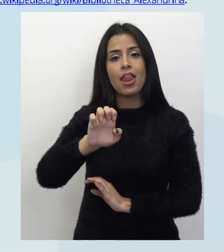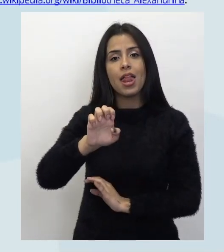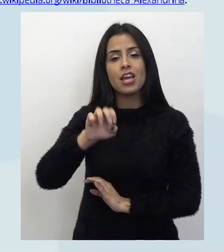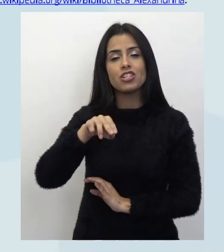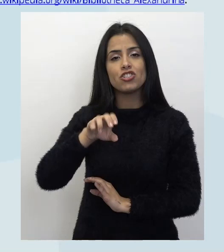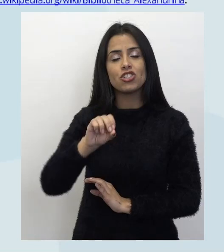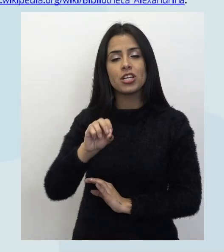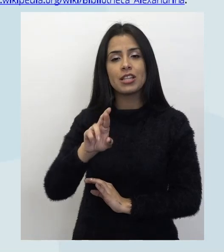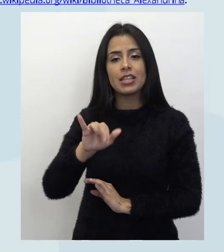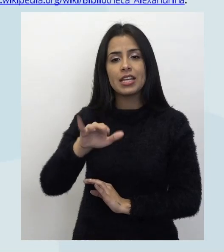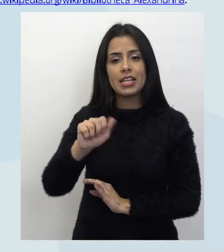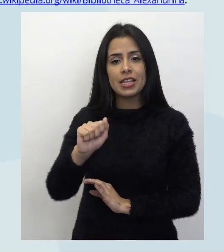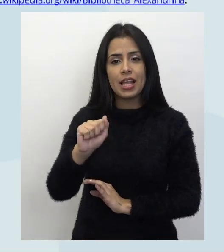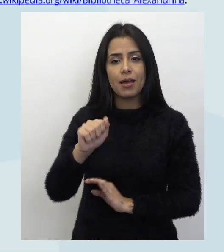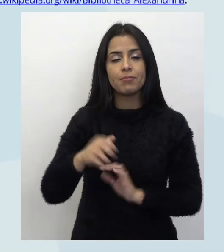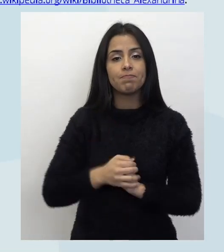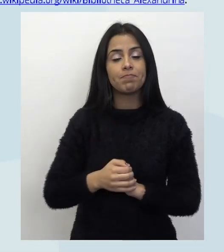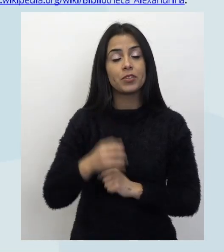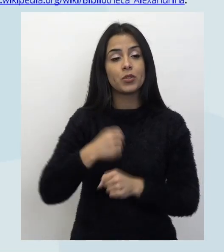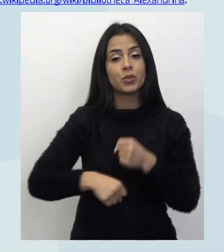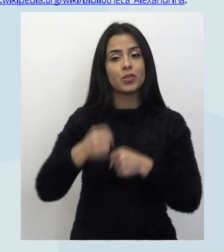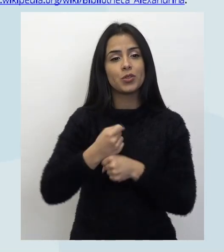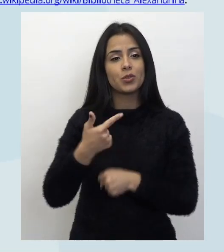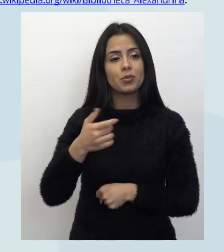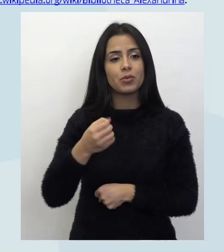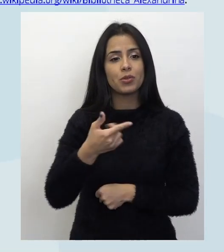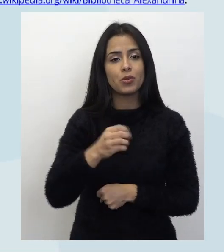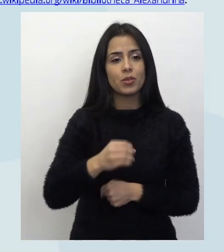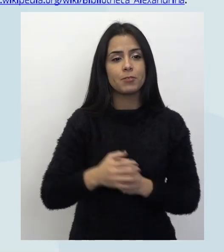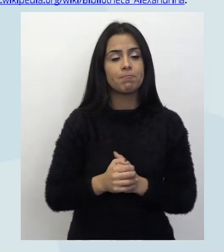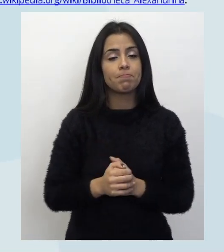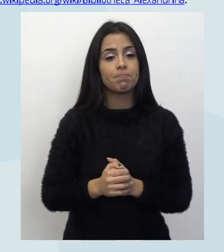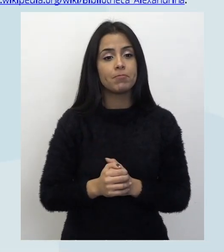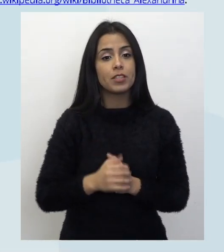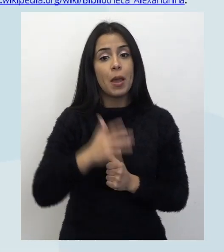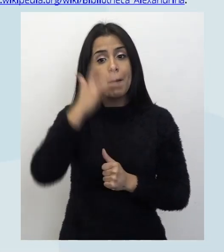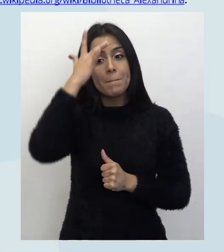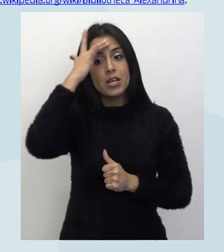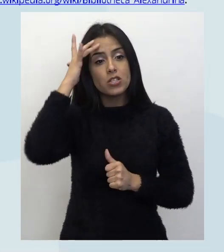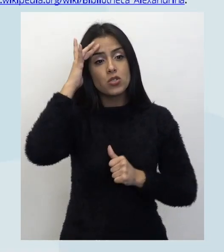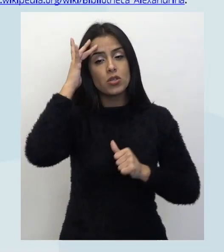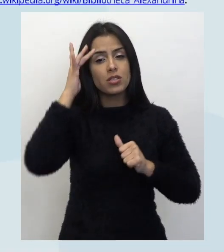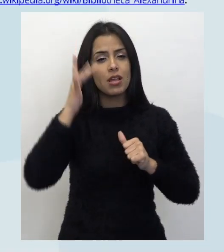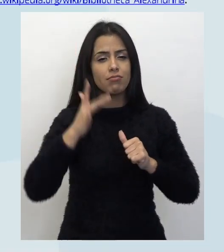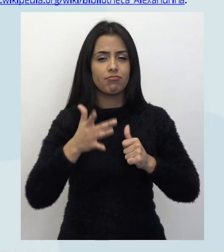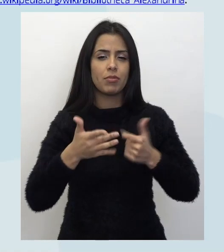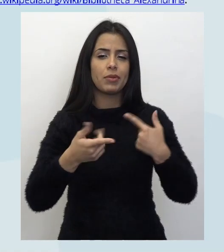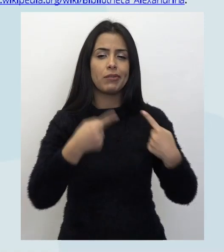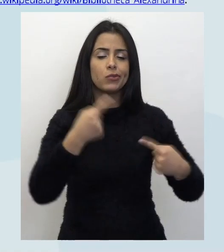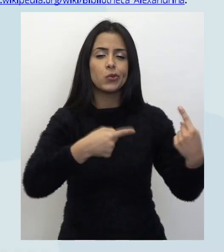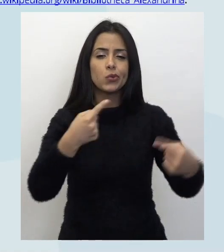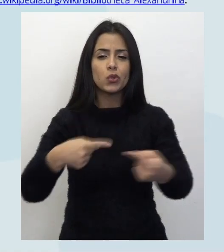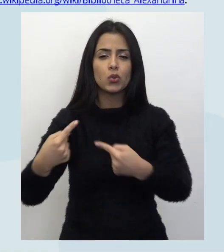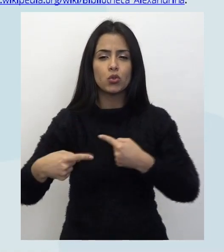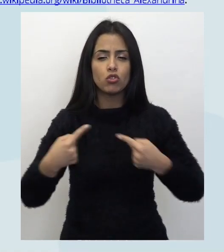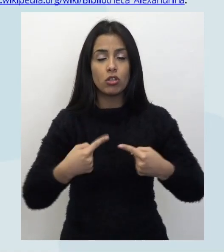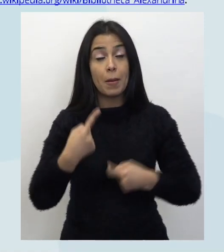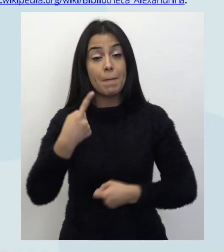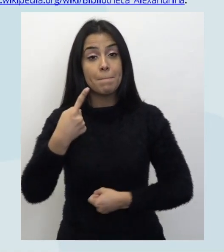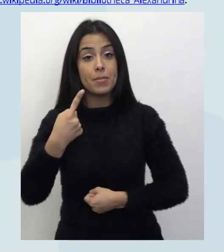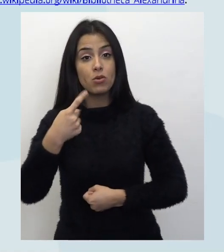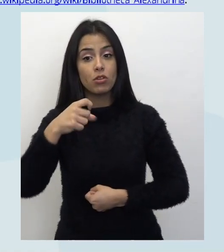1974, membros da Universidade de Alexandria passaram a discutir sobre a construção de uma nova biblioteca que